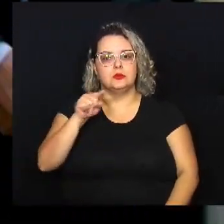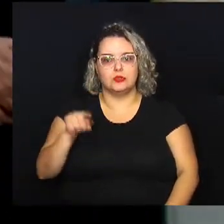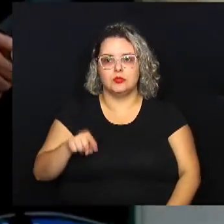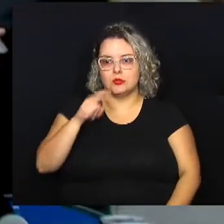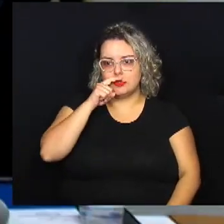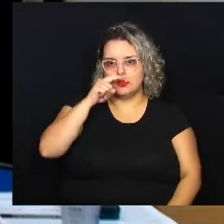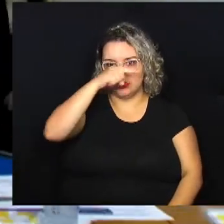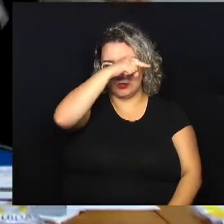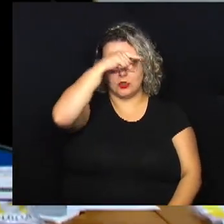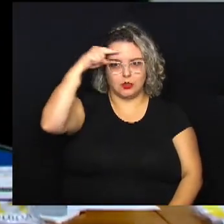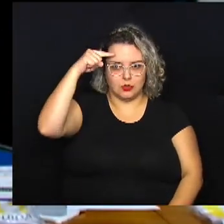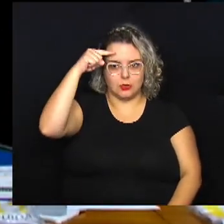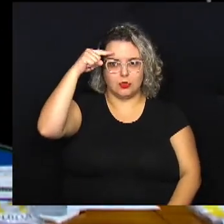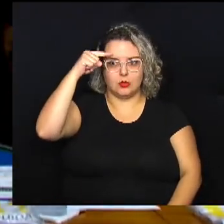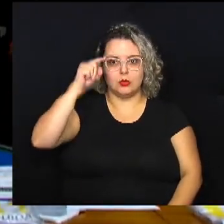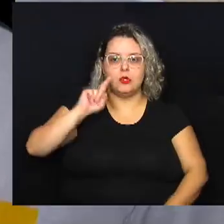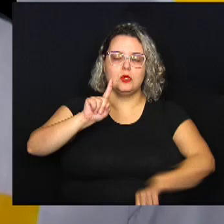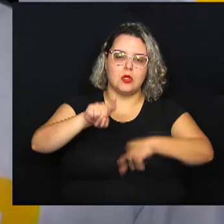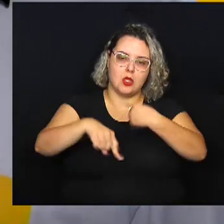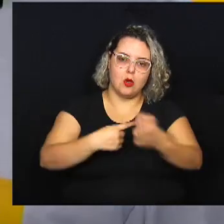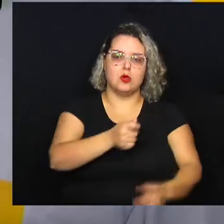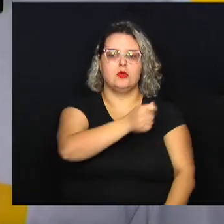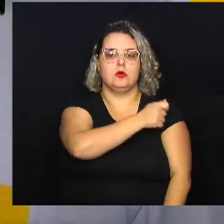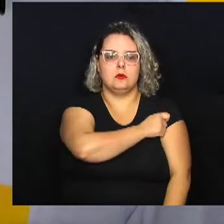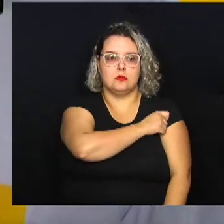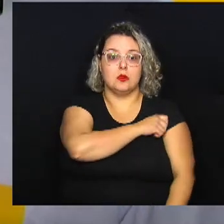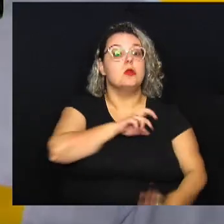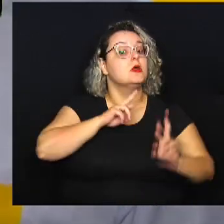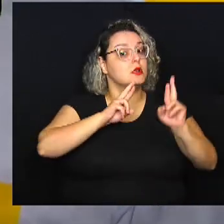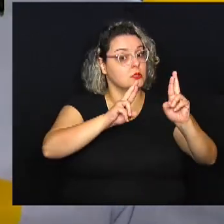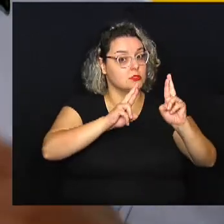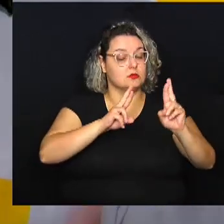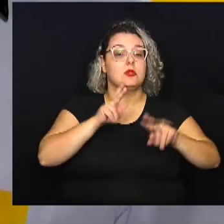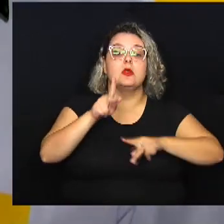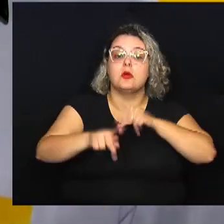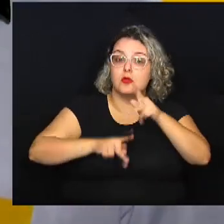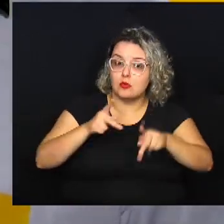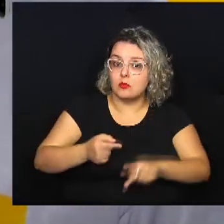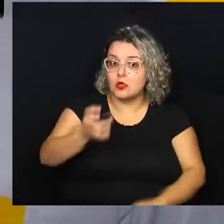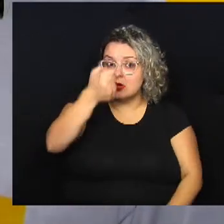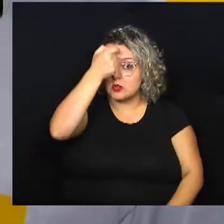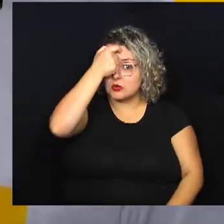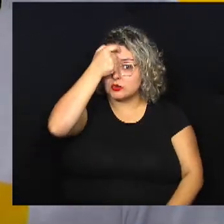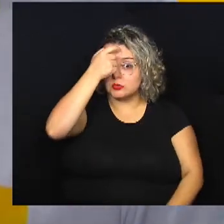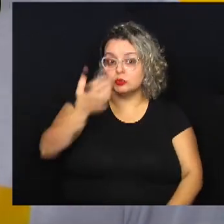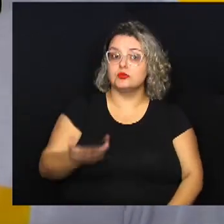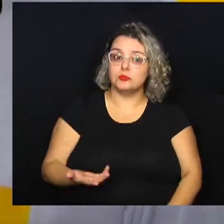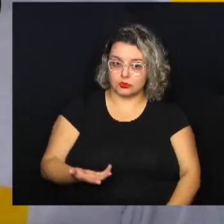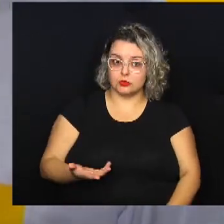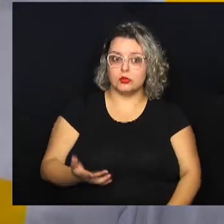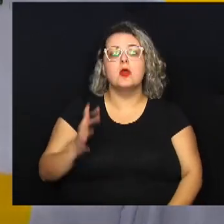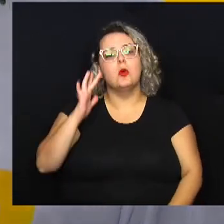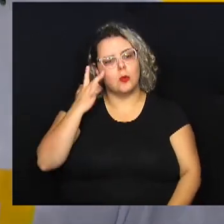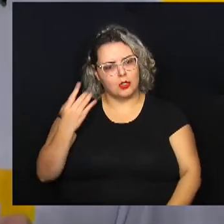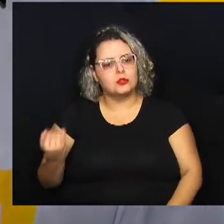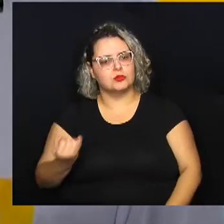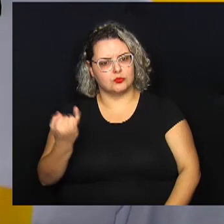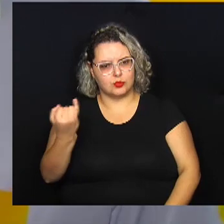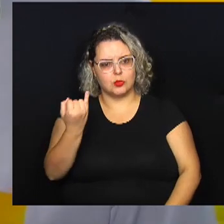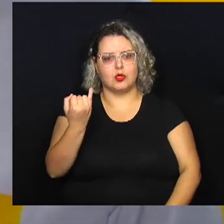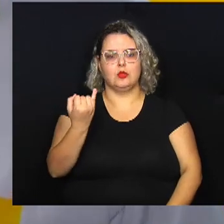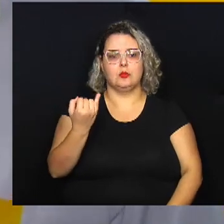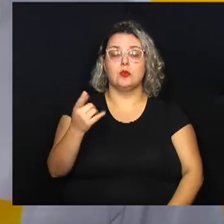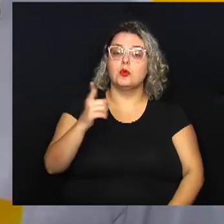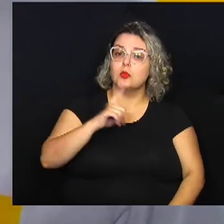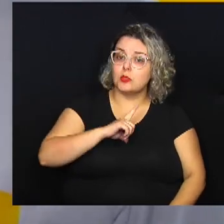Otto Alejandro e demais autoridades. Esperamos que a população se conscientize, né? Eu acho muito interessante colocar os